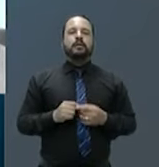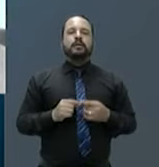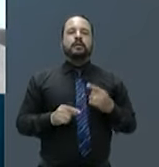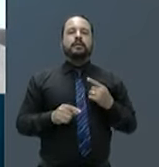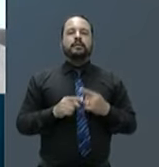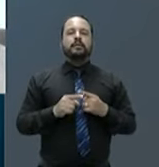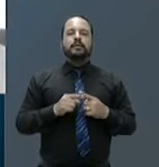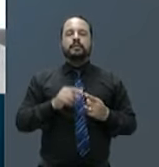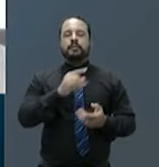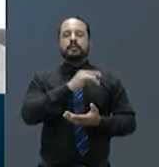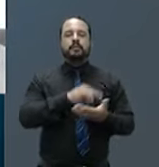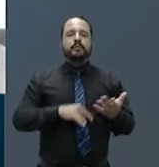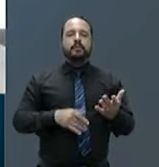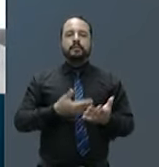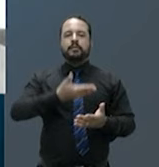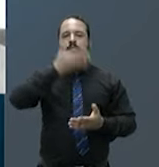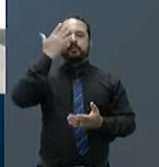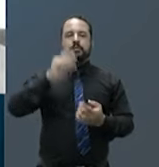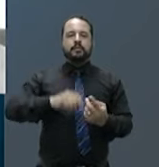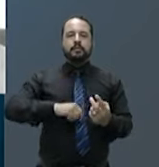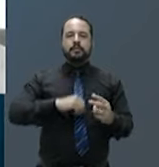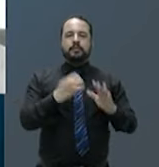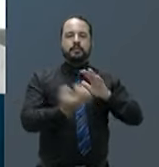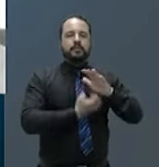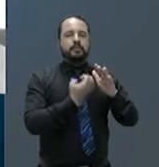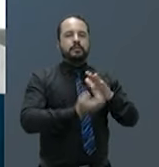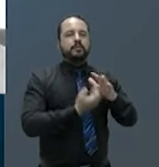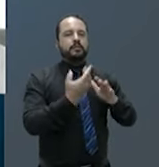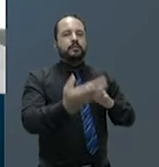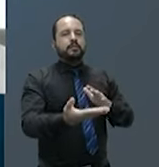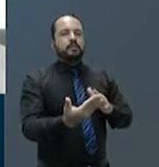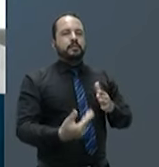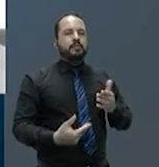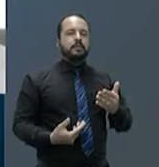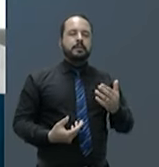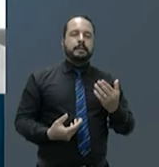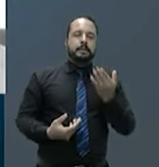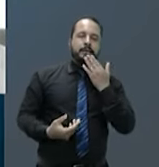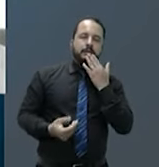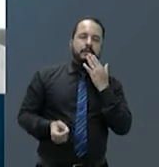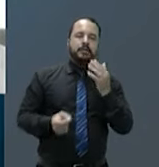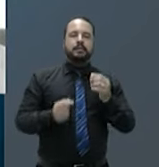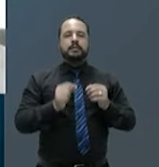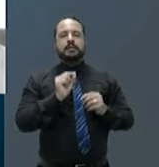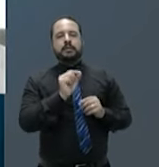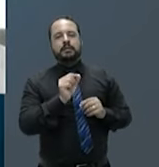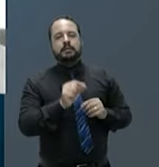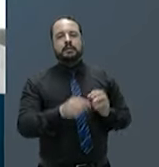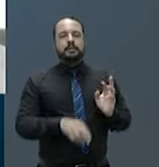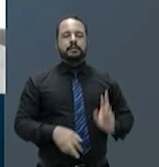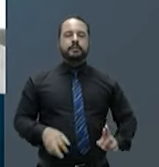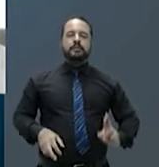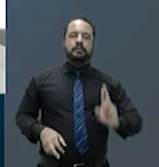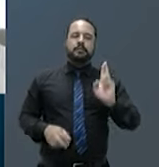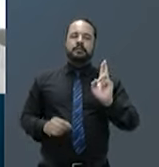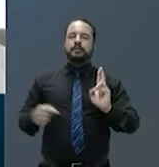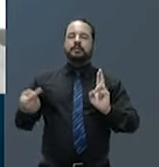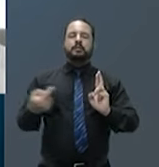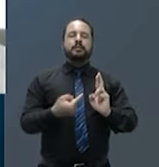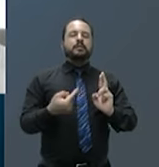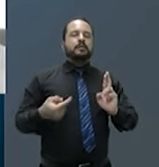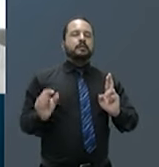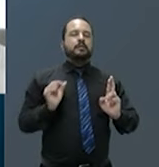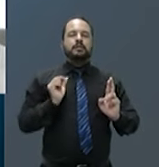a circunstância de ambas as empresas, requerente e requerida, terem o mesmo representante legal, ela se